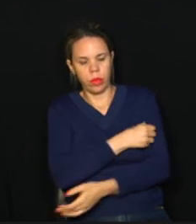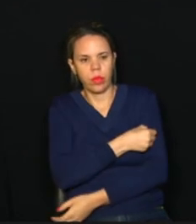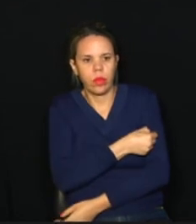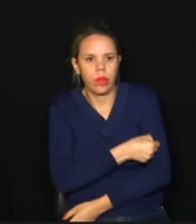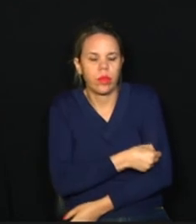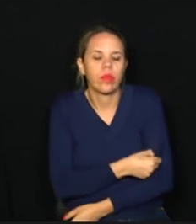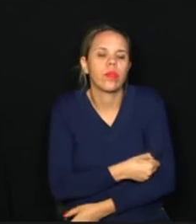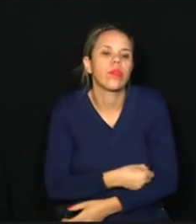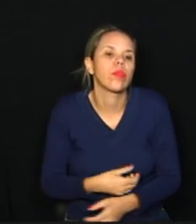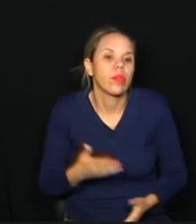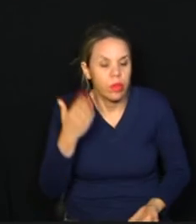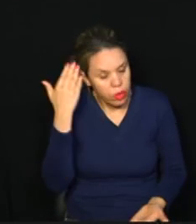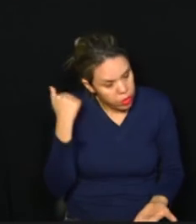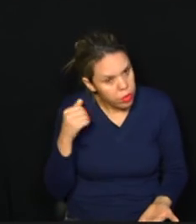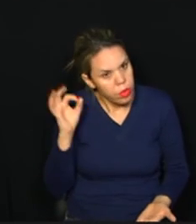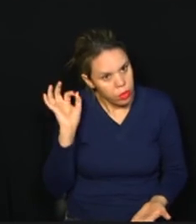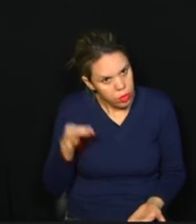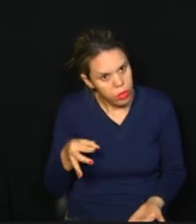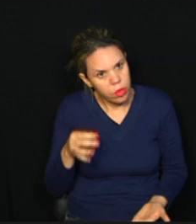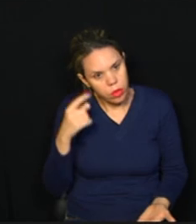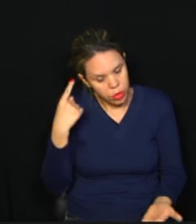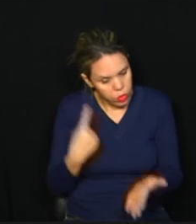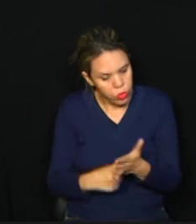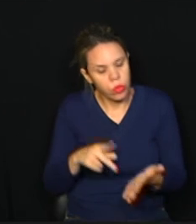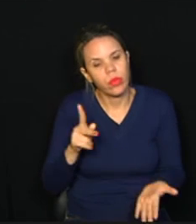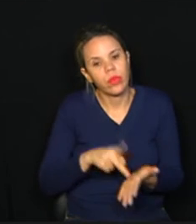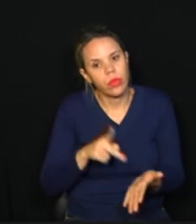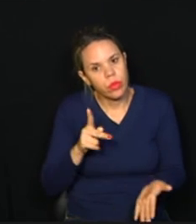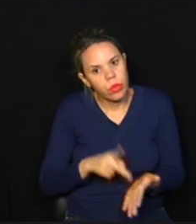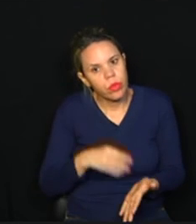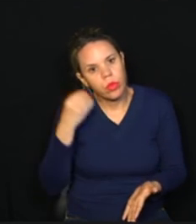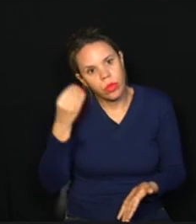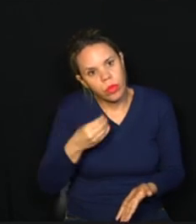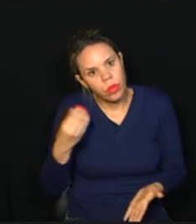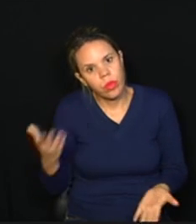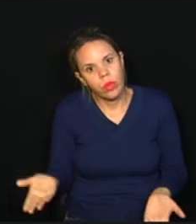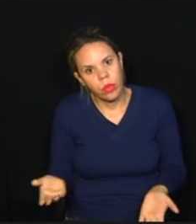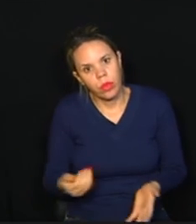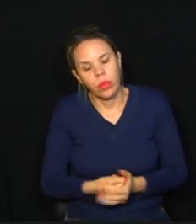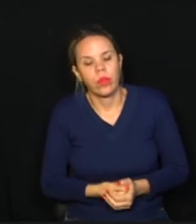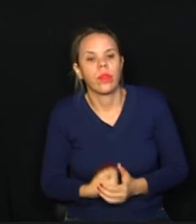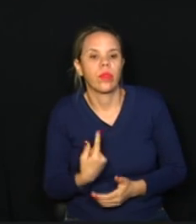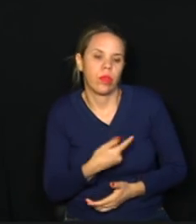nossas convicções, se a gente conta com a verdade, com o conhecimento,